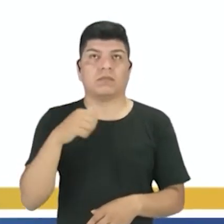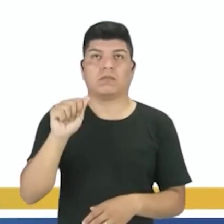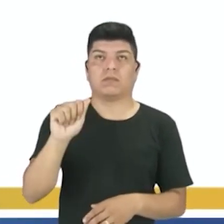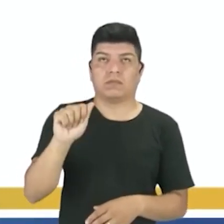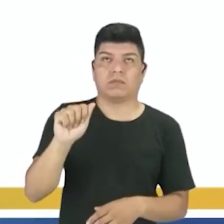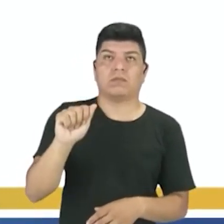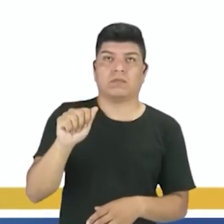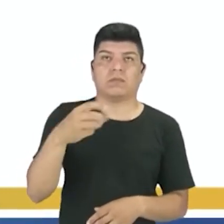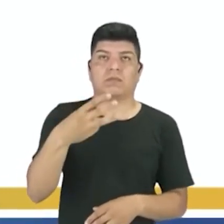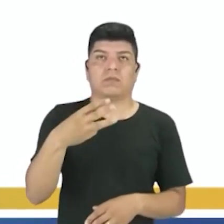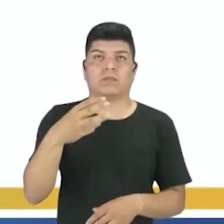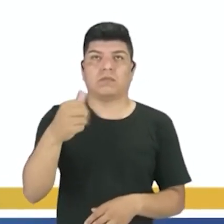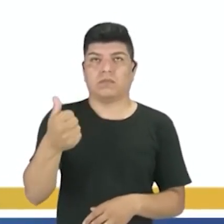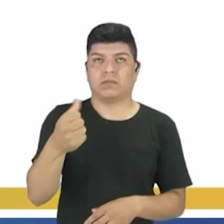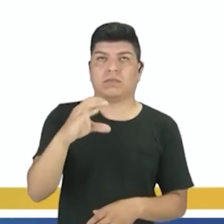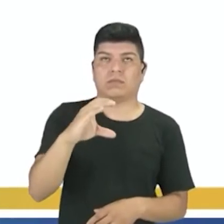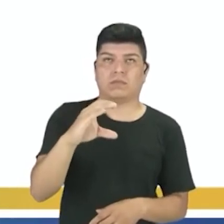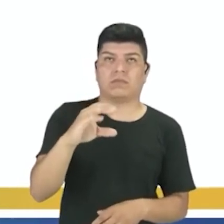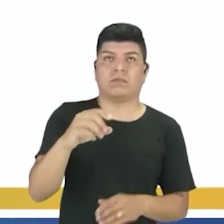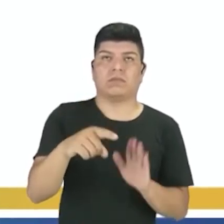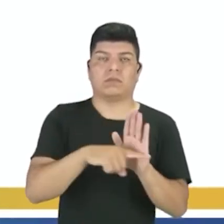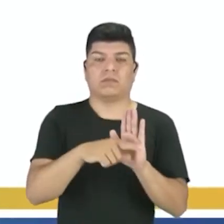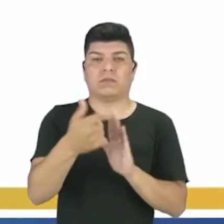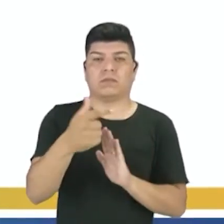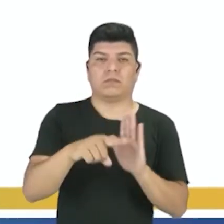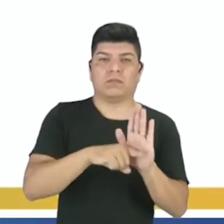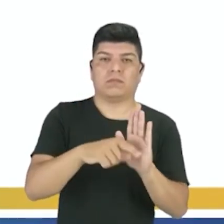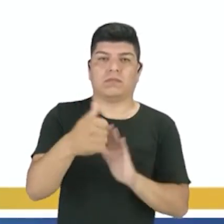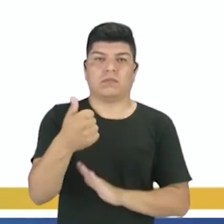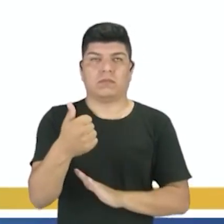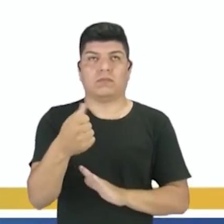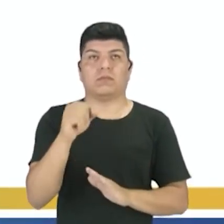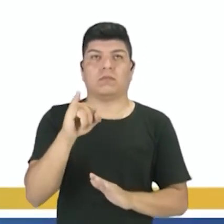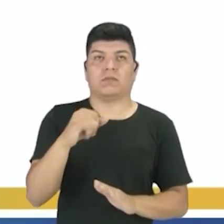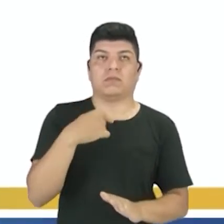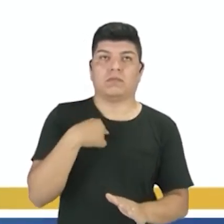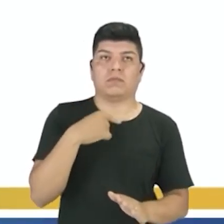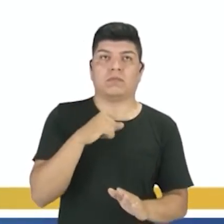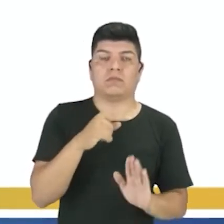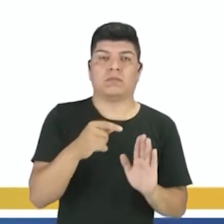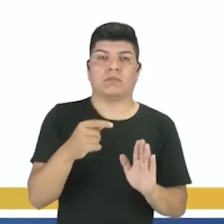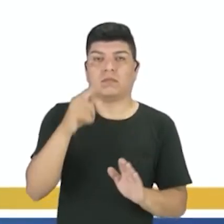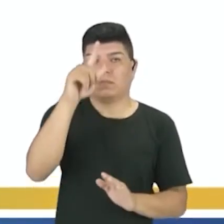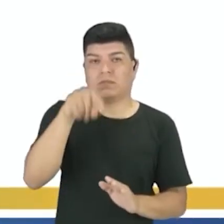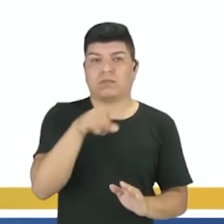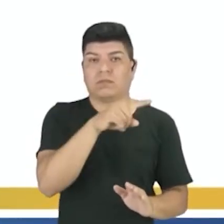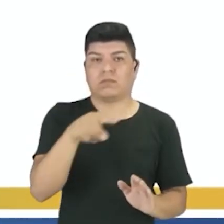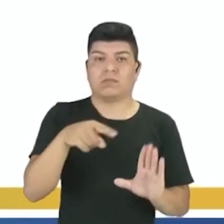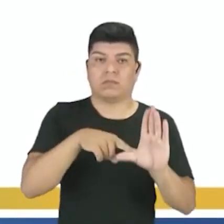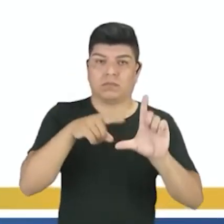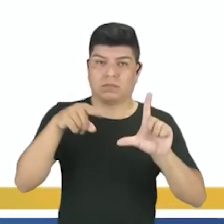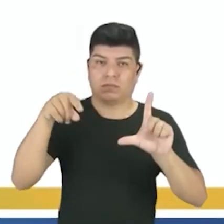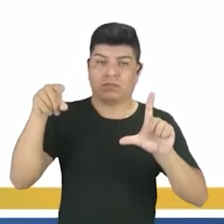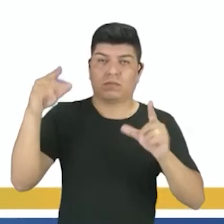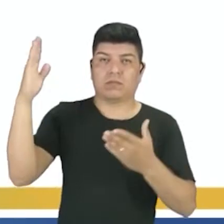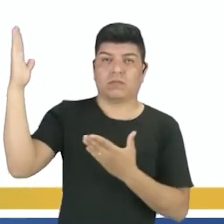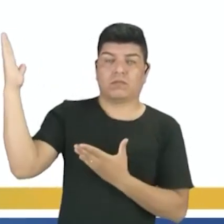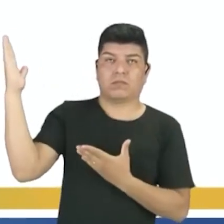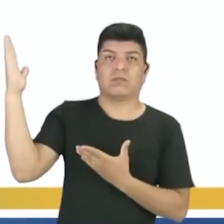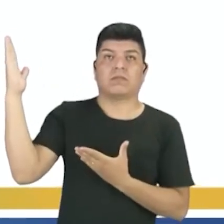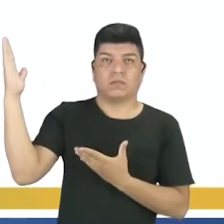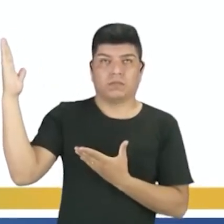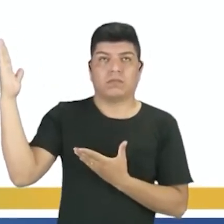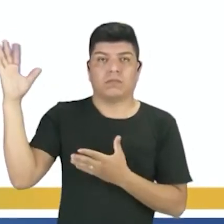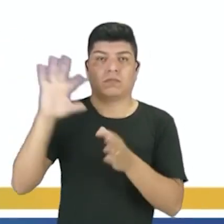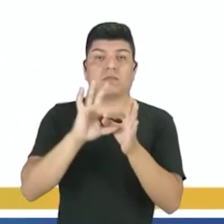B, 3 e 1, e o ponto C, menos 2 e menos 1. Se eu represento esses pontos no plano e eu ligo eles,